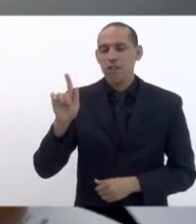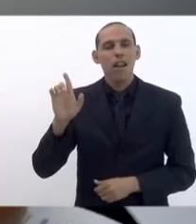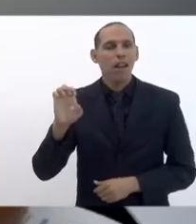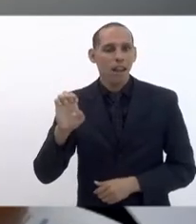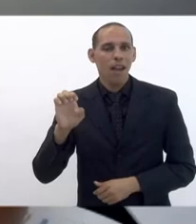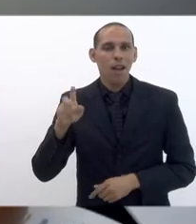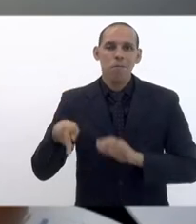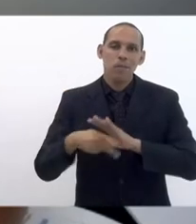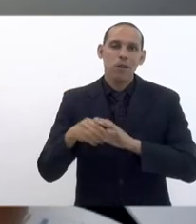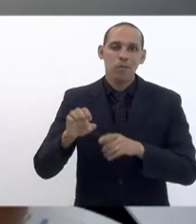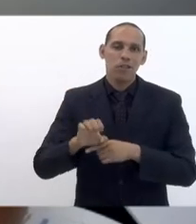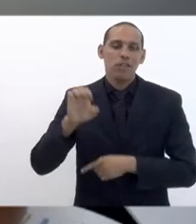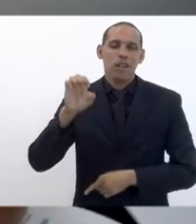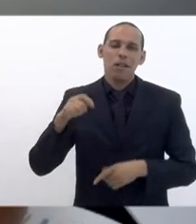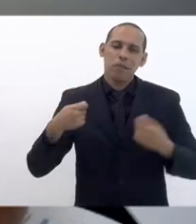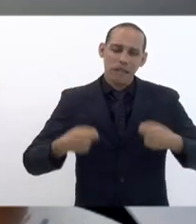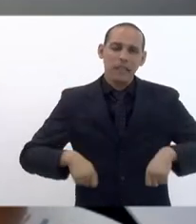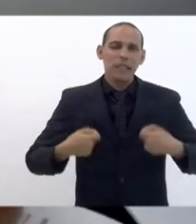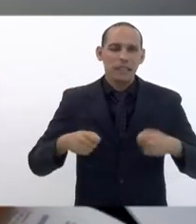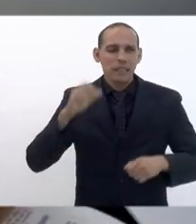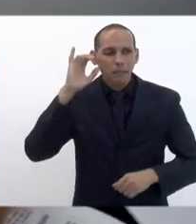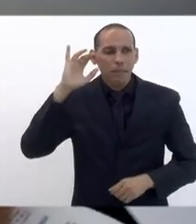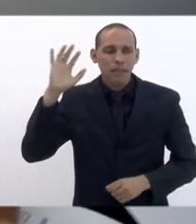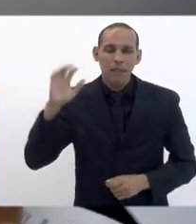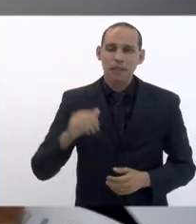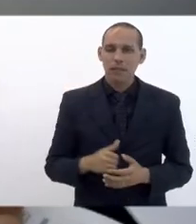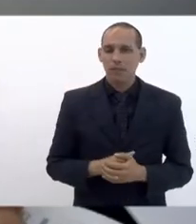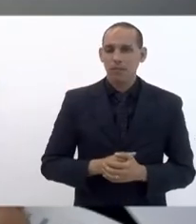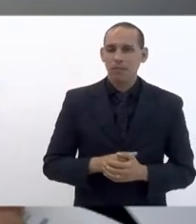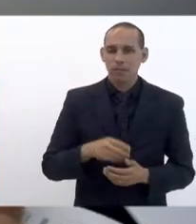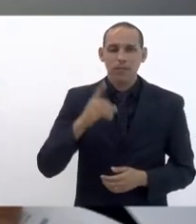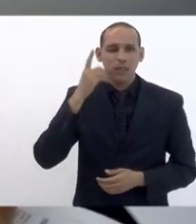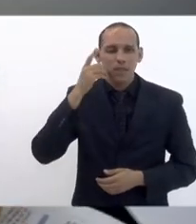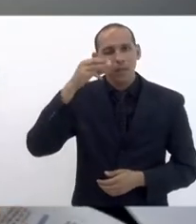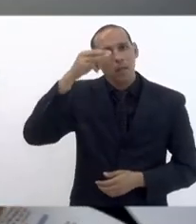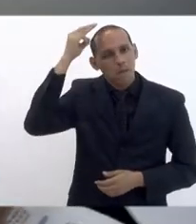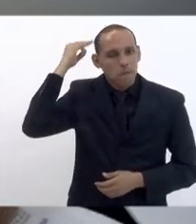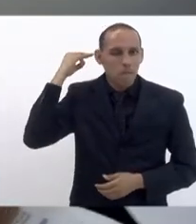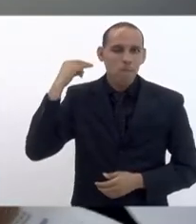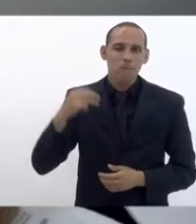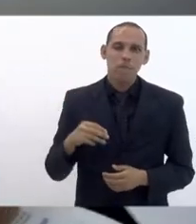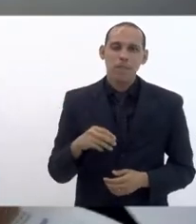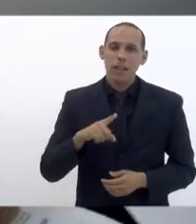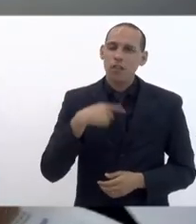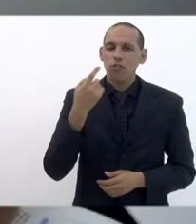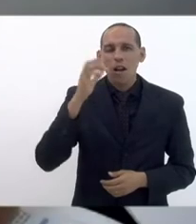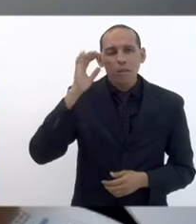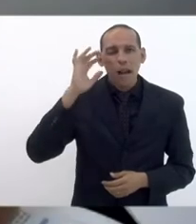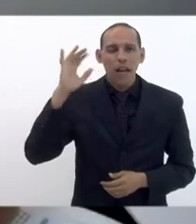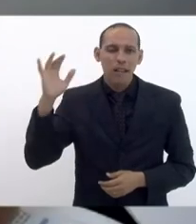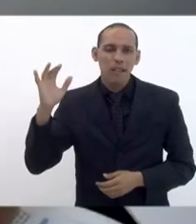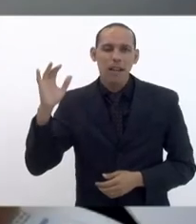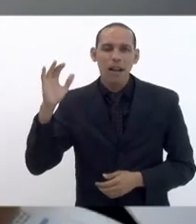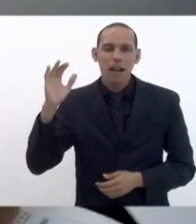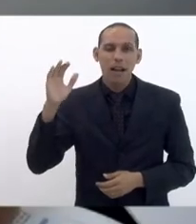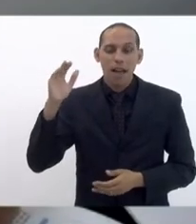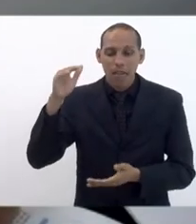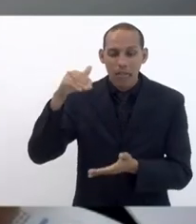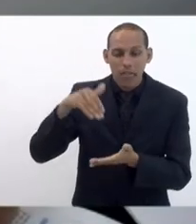Acho que a gente teria que pensar... Deputado Márcio Pacheco? Sim. Acho que a gente teria que pensar até o final dessa